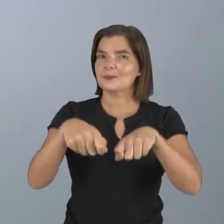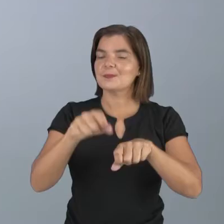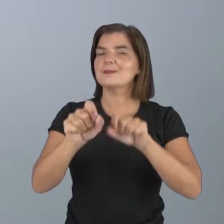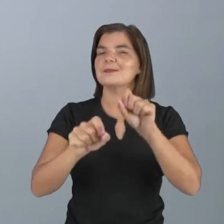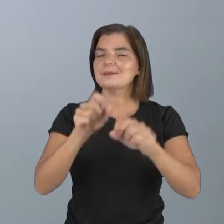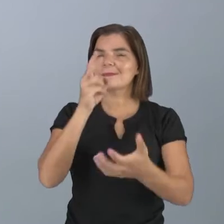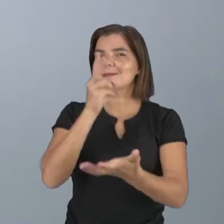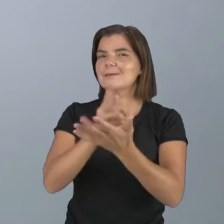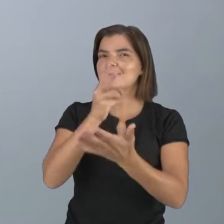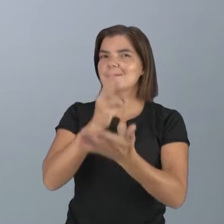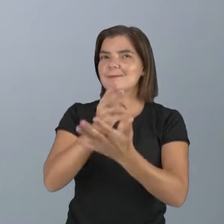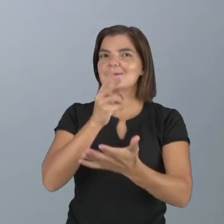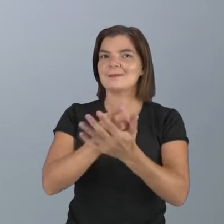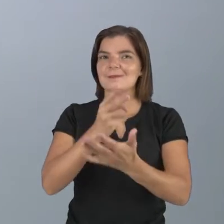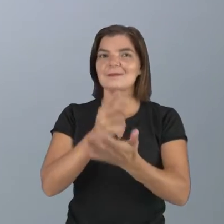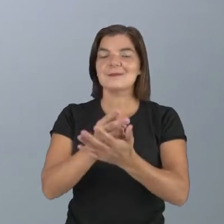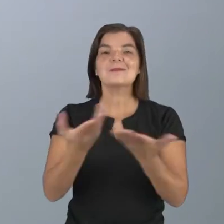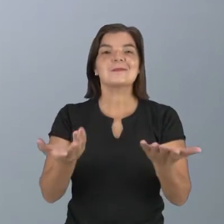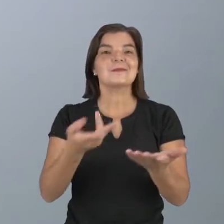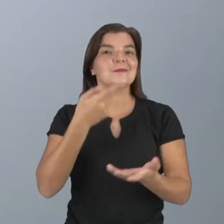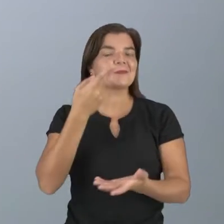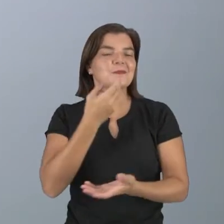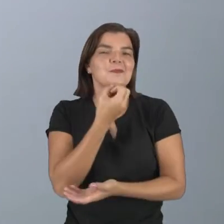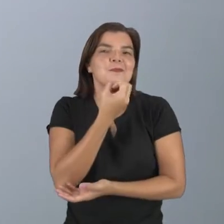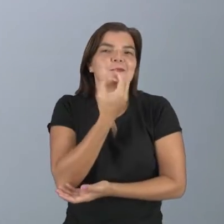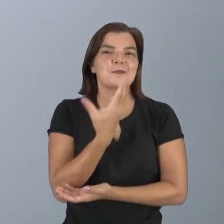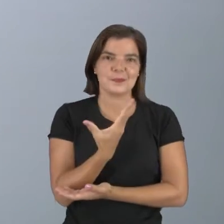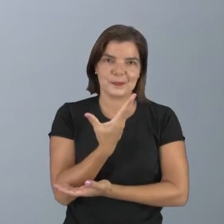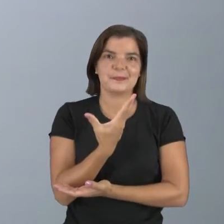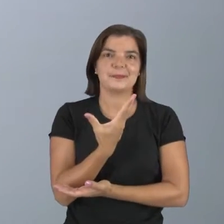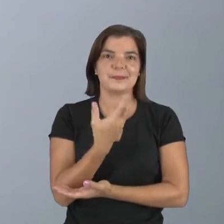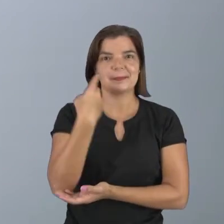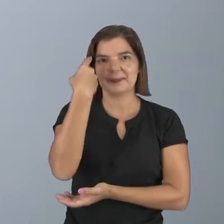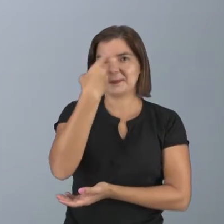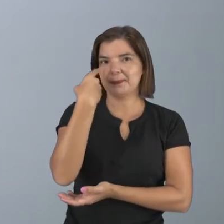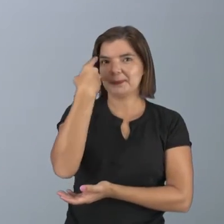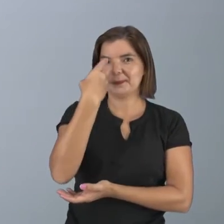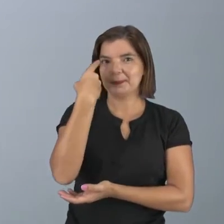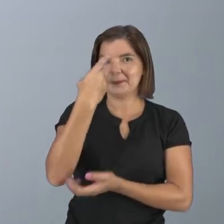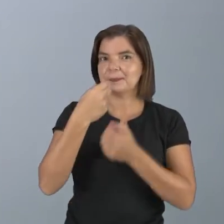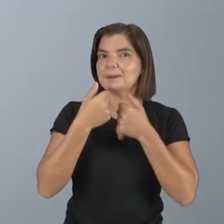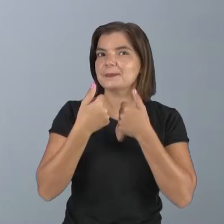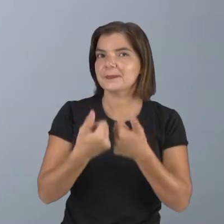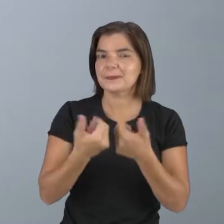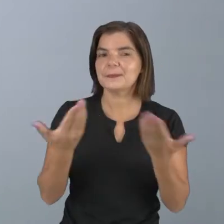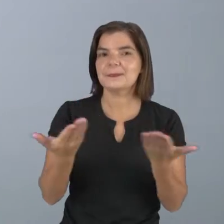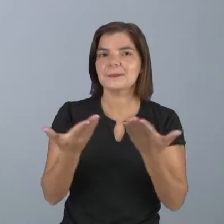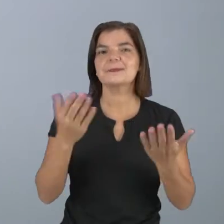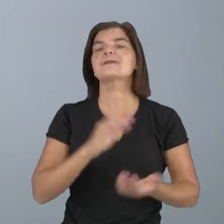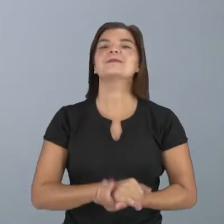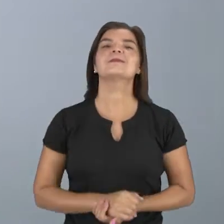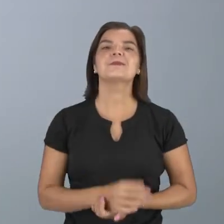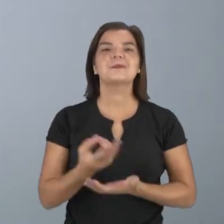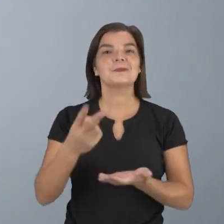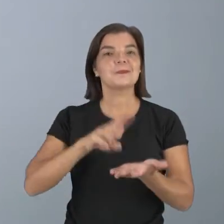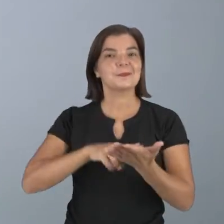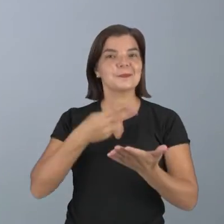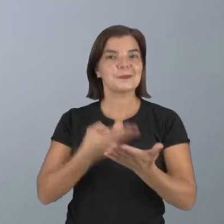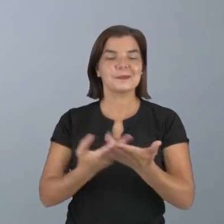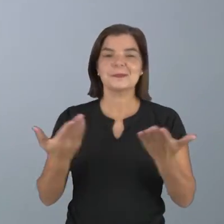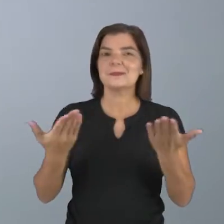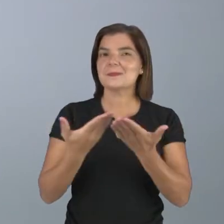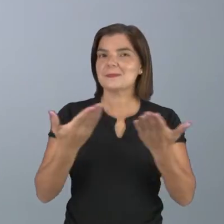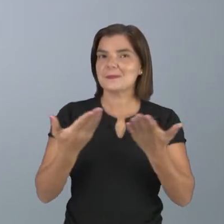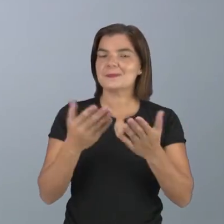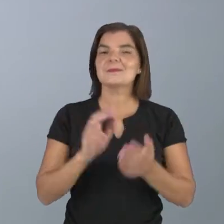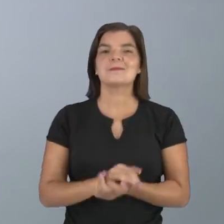ahí siempre desarrollar muy bien nuestro español. Está bem? E aí, galera, tudo bem? Hoje